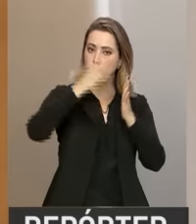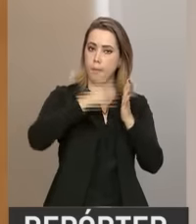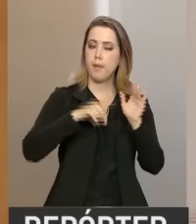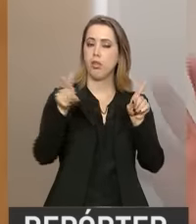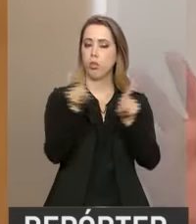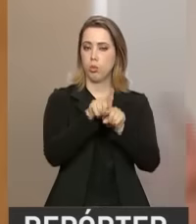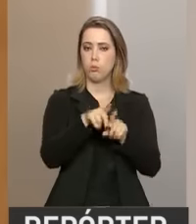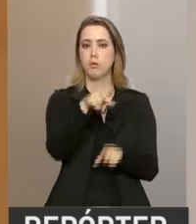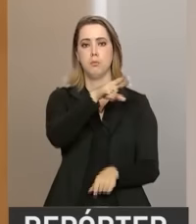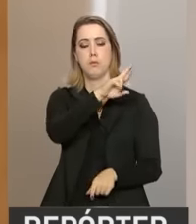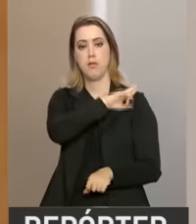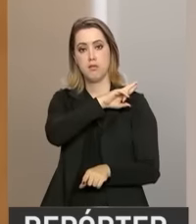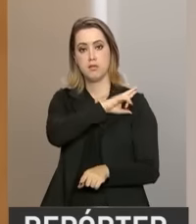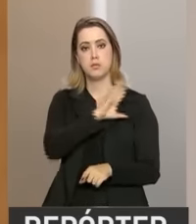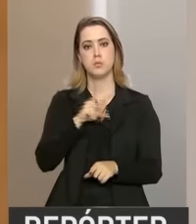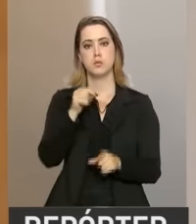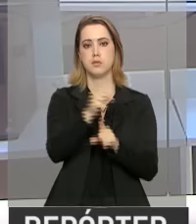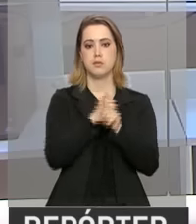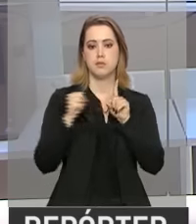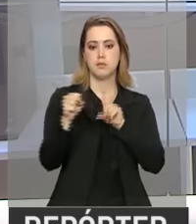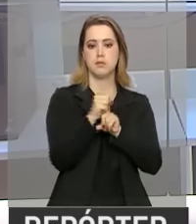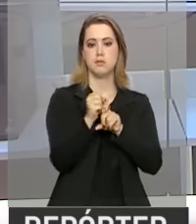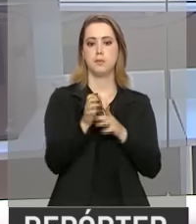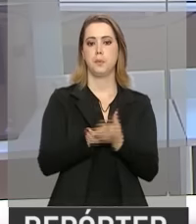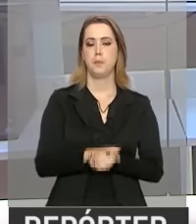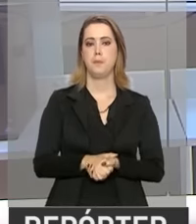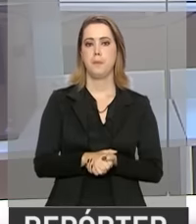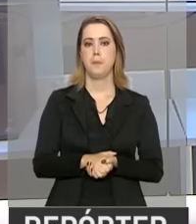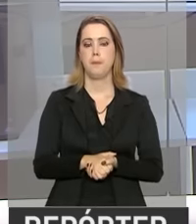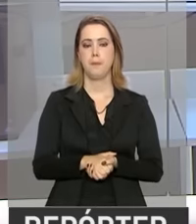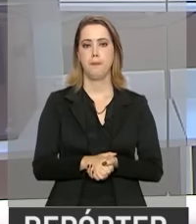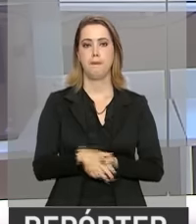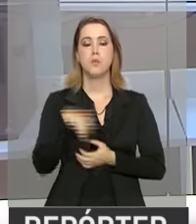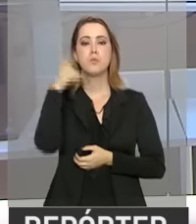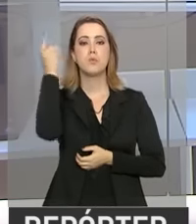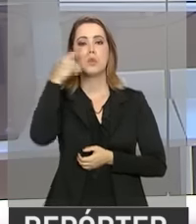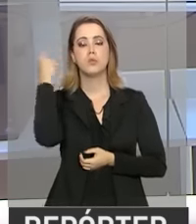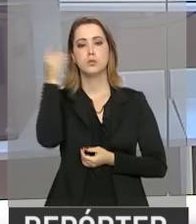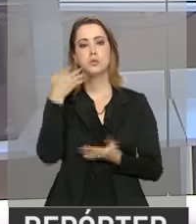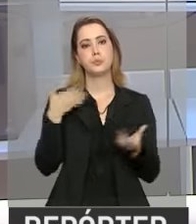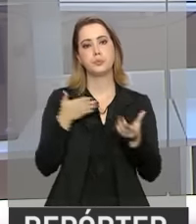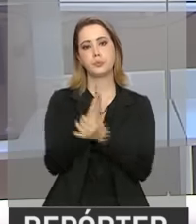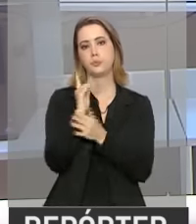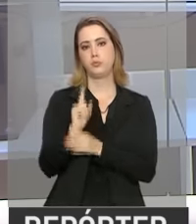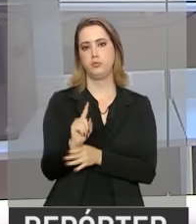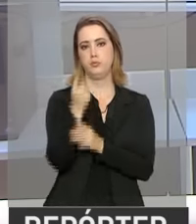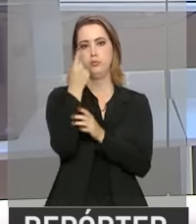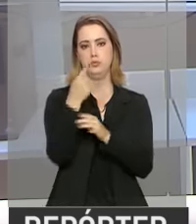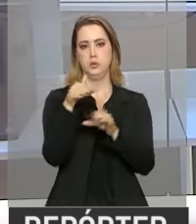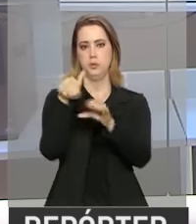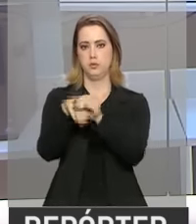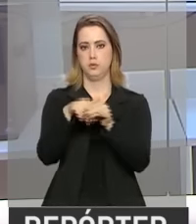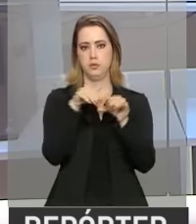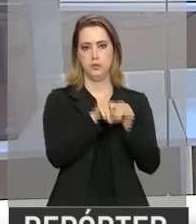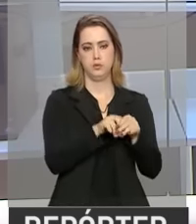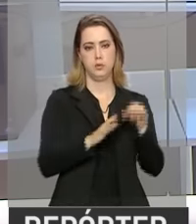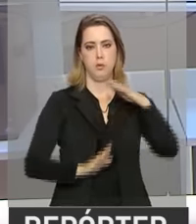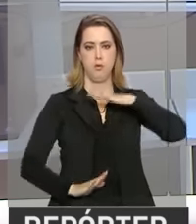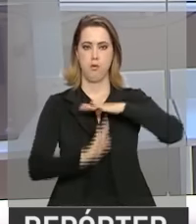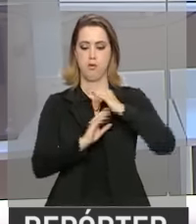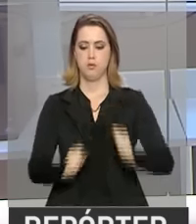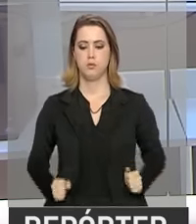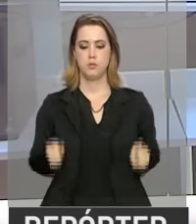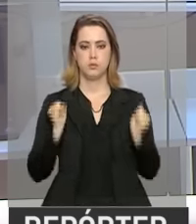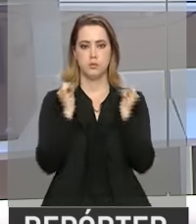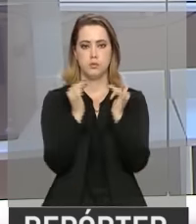e responsabilidade social. Os deputados federais aprovaram em primeiro turno a proposta que limita os gastos